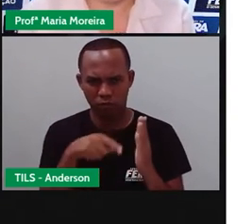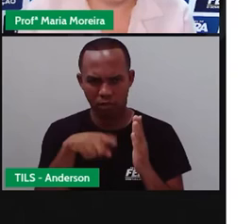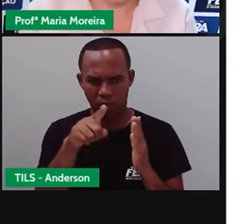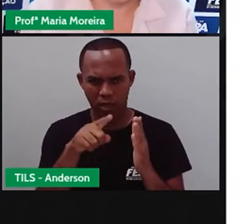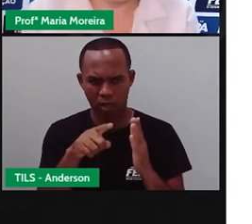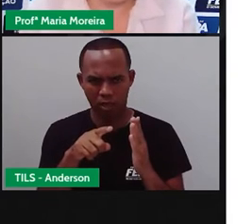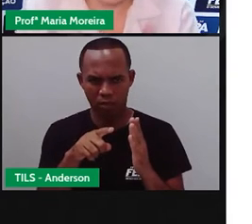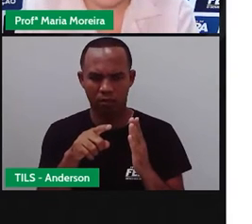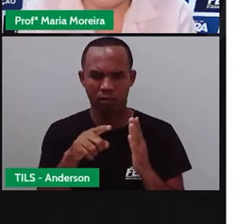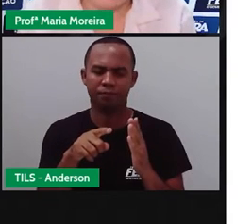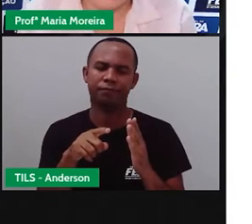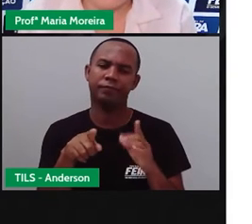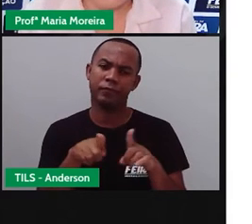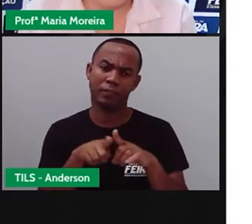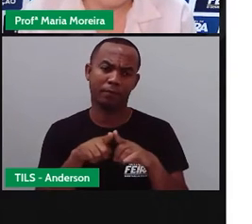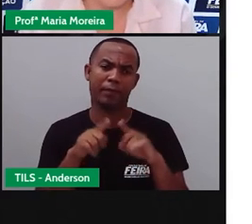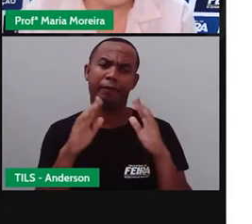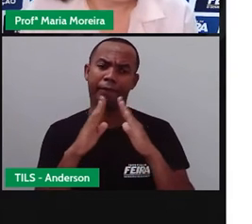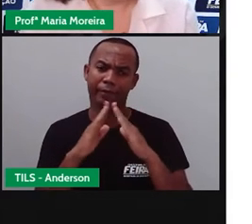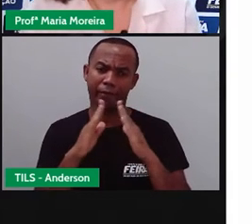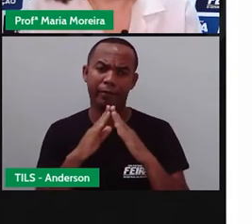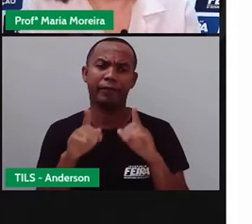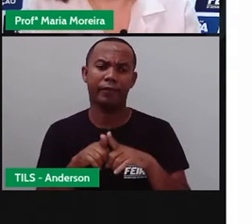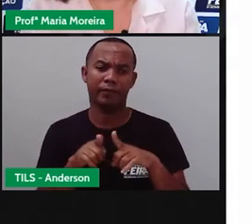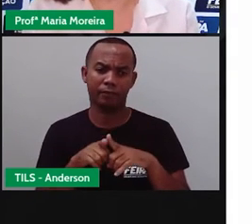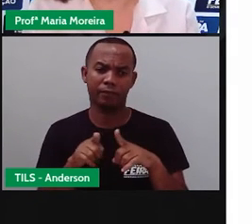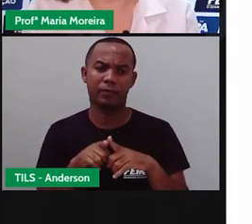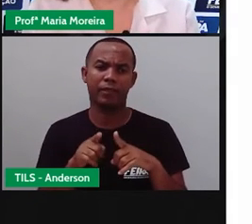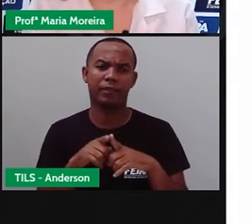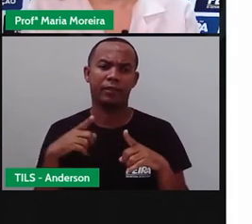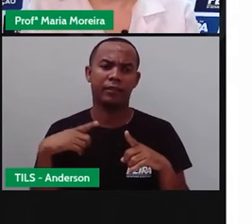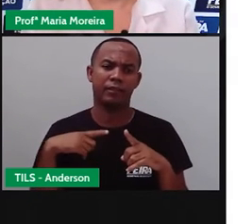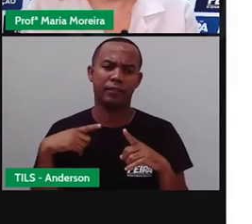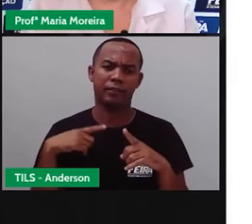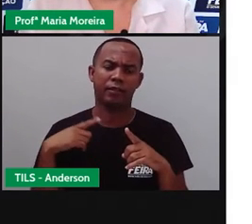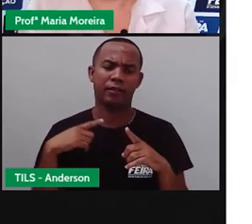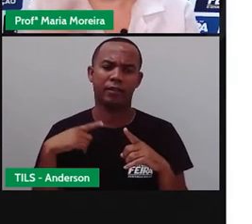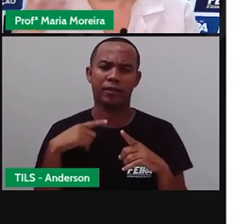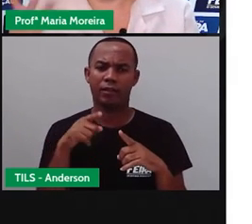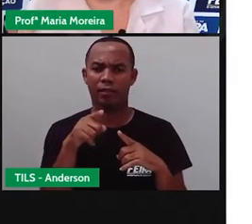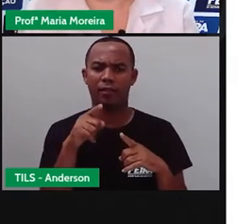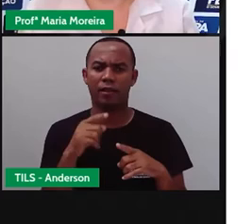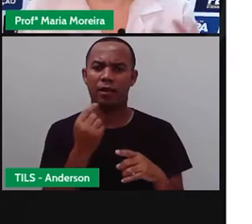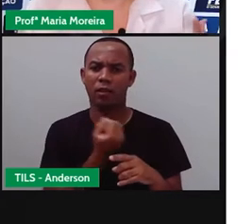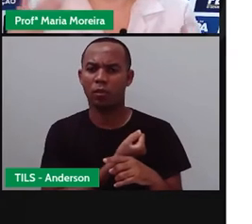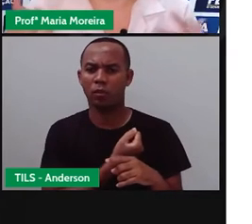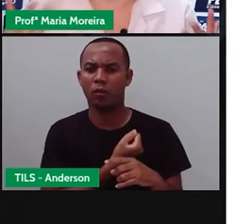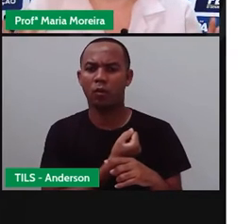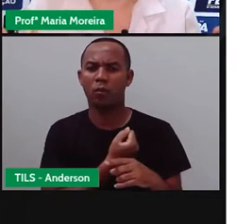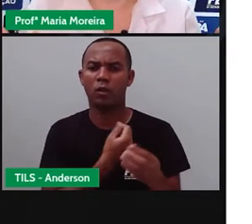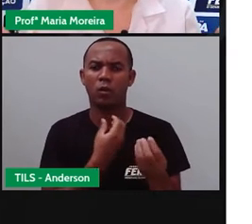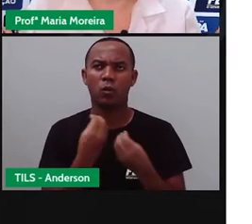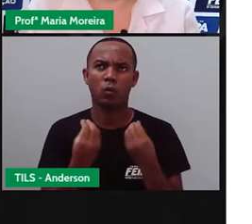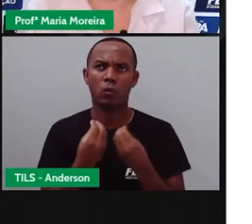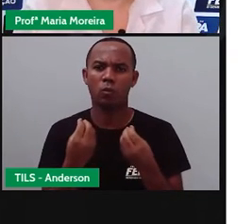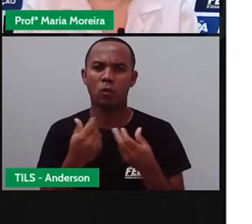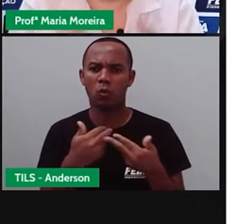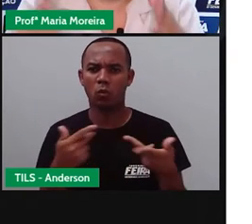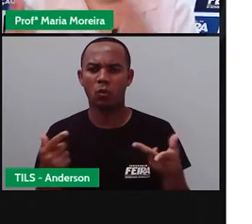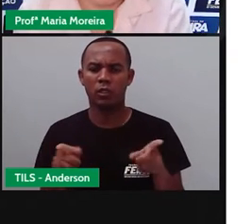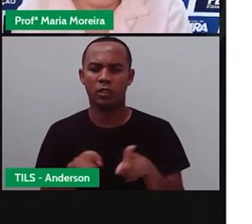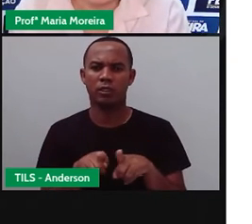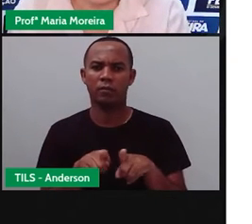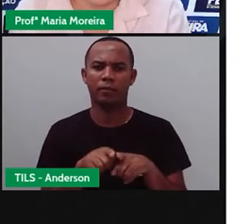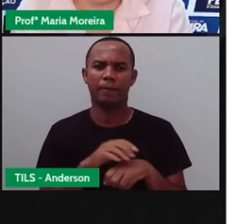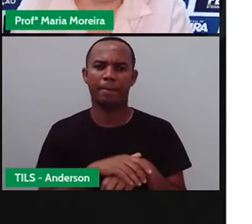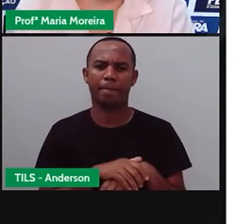vocês aprender matemática quando você chega na escola na verdade você já tem Nações né dos numerais já tem noção de muita coisa e